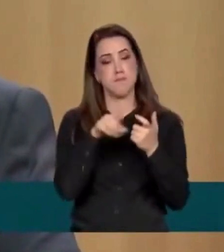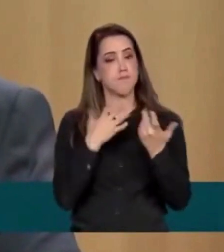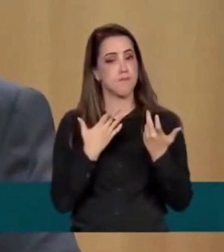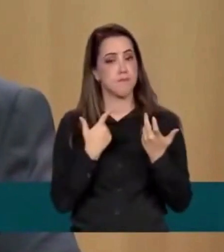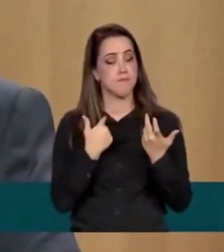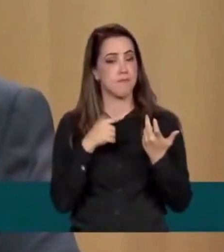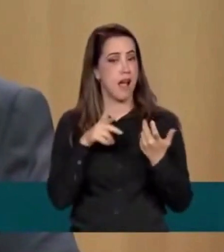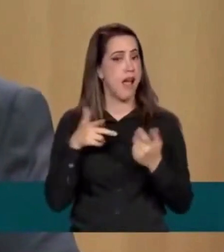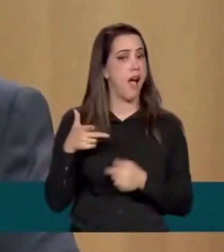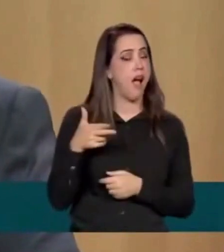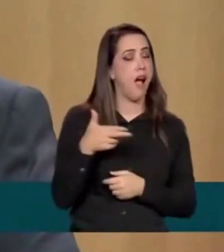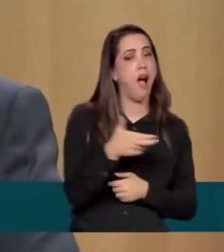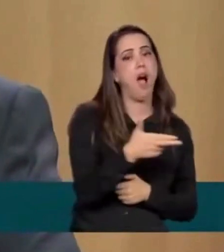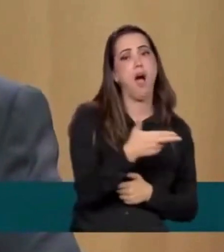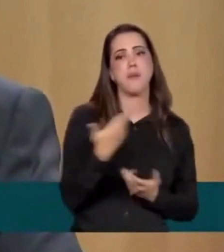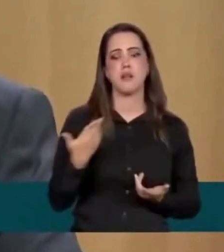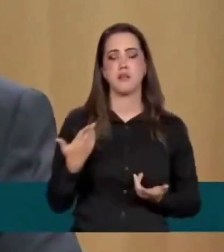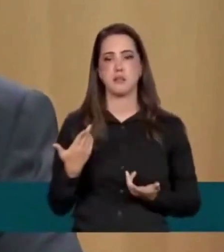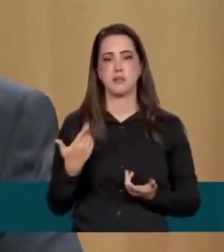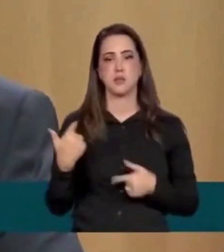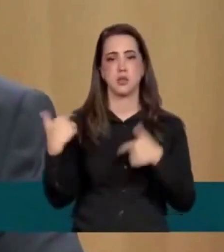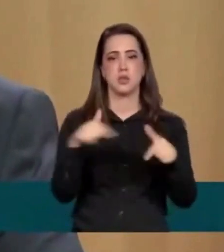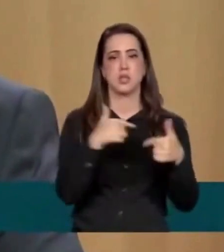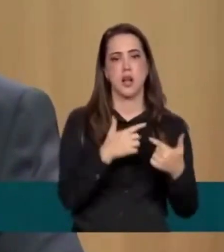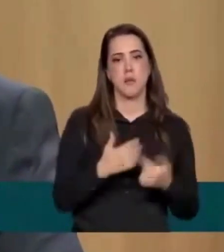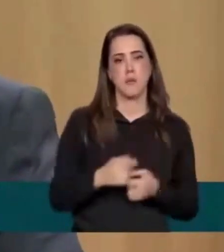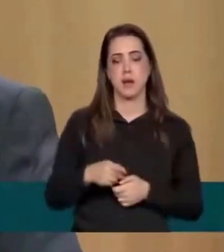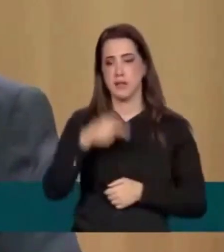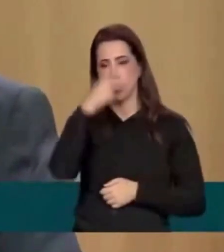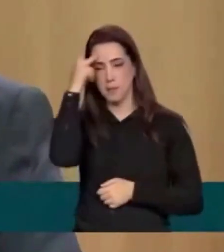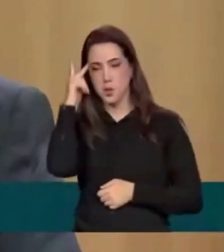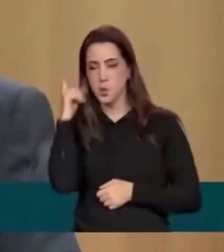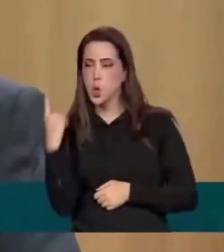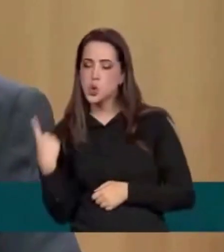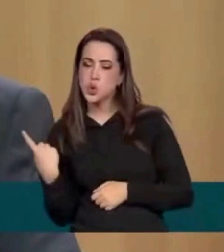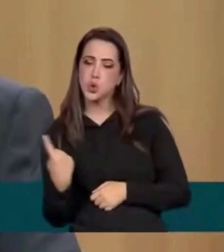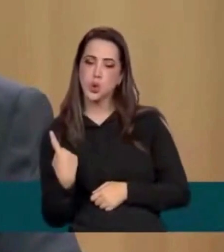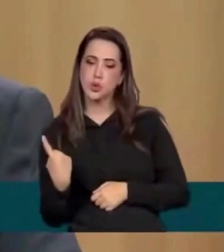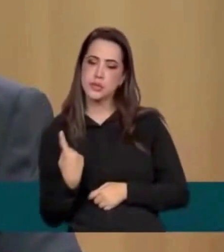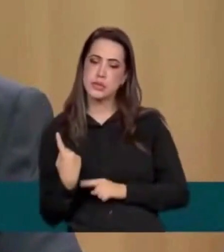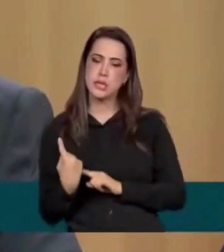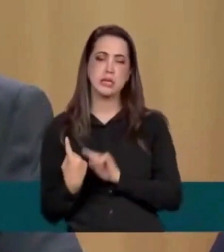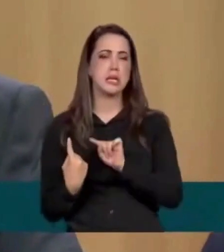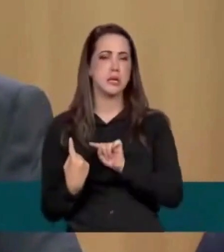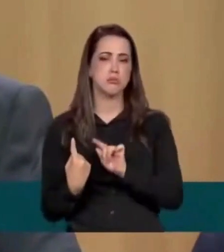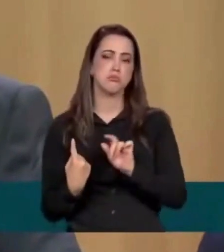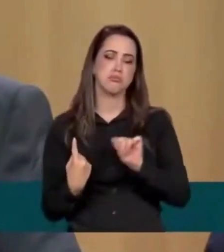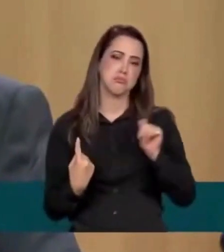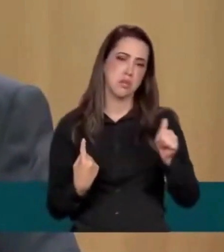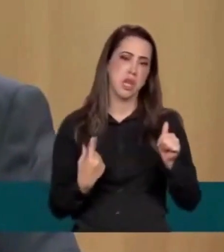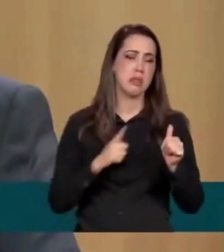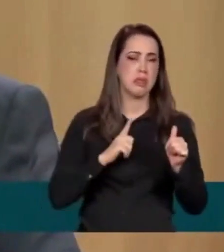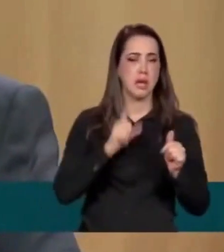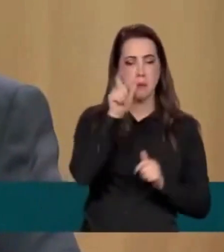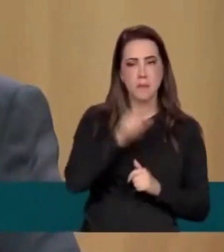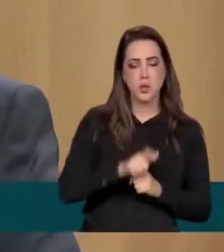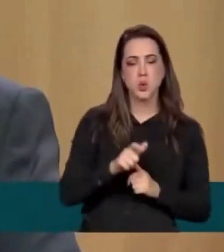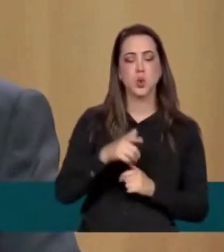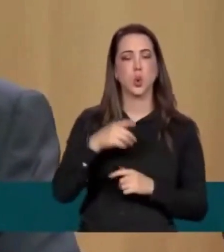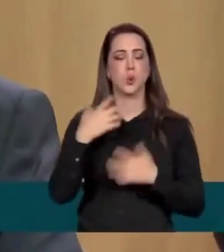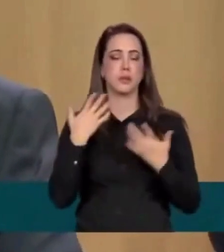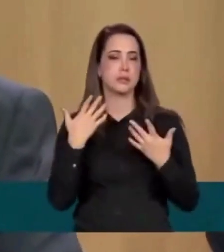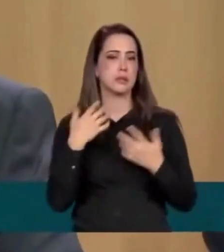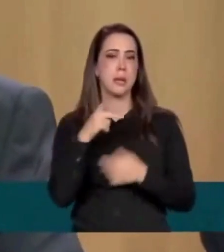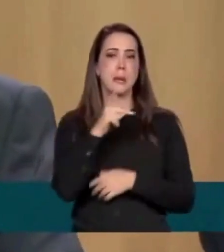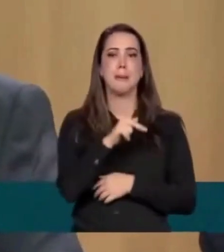base. A ação de lobos solitários, a ação de oportunistas, a ação de psicopatas,